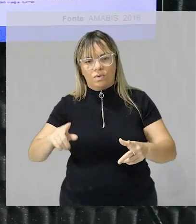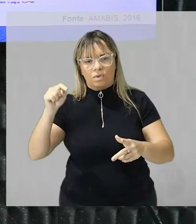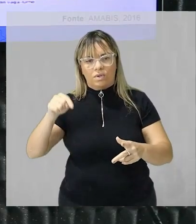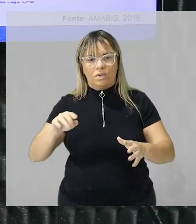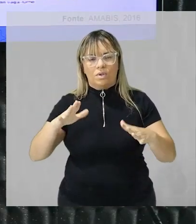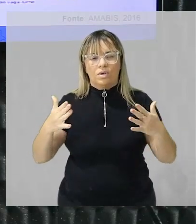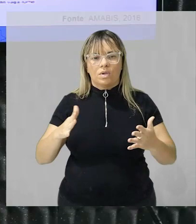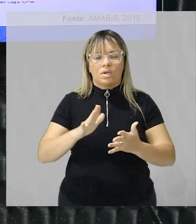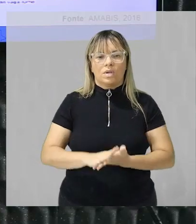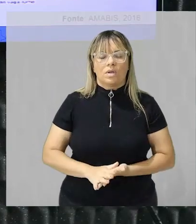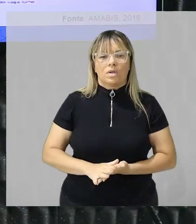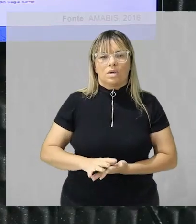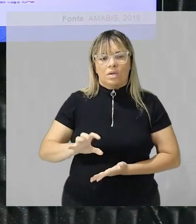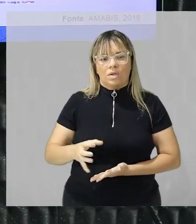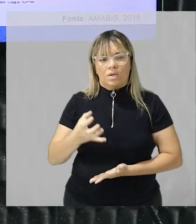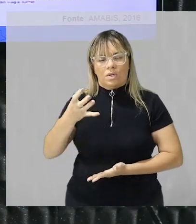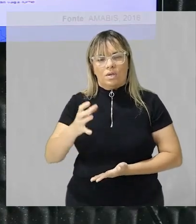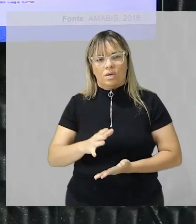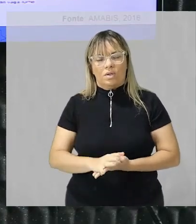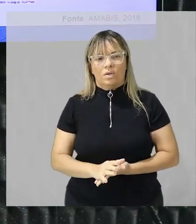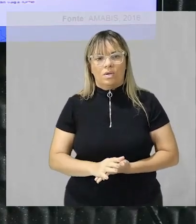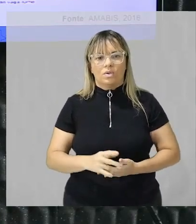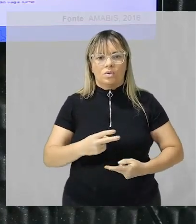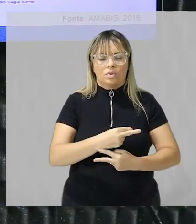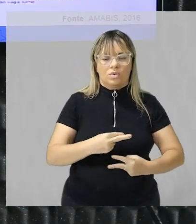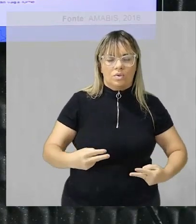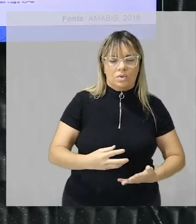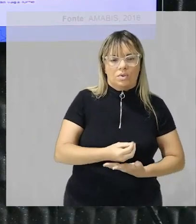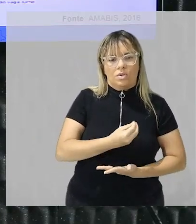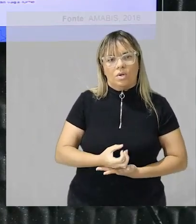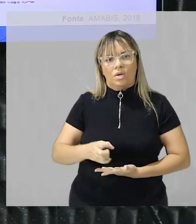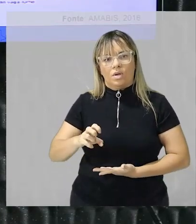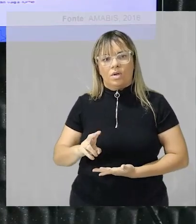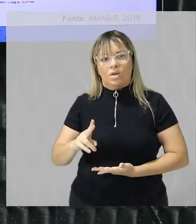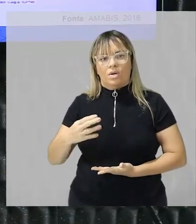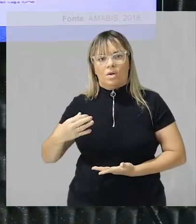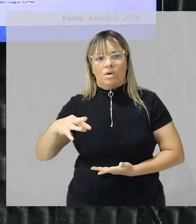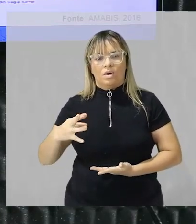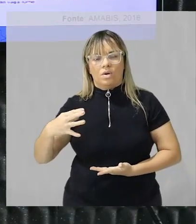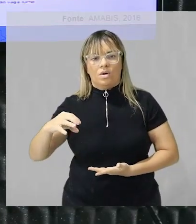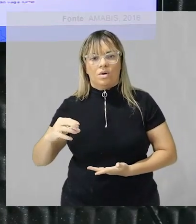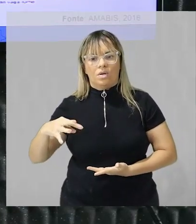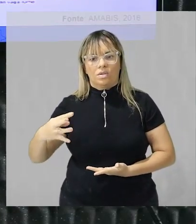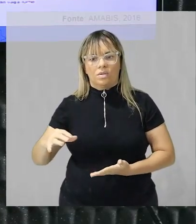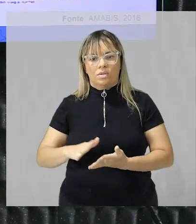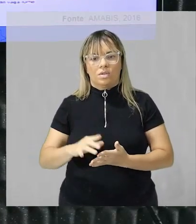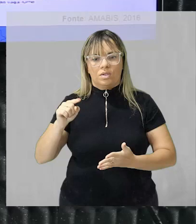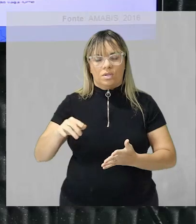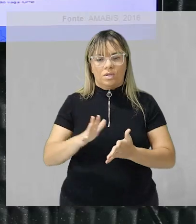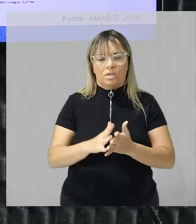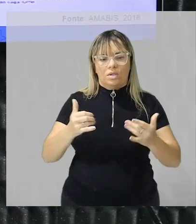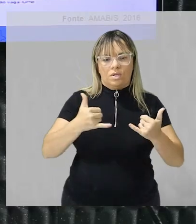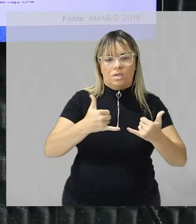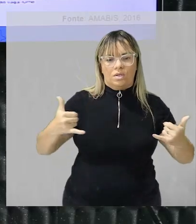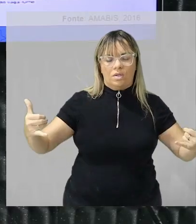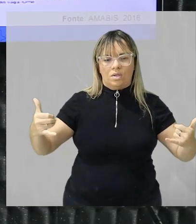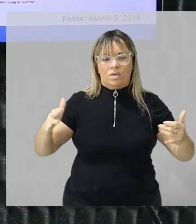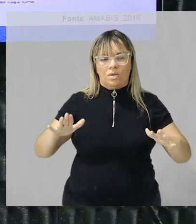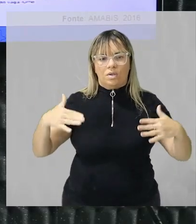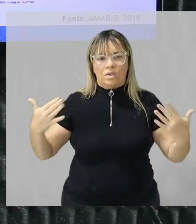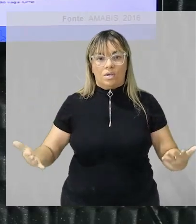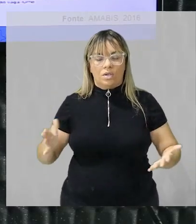organismos eucariontes. Os organismos eucariontes, a molécula de DNA, ela é linear. Já